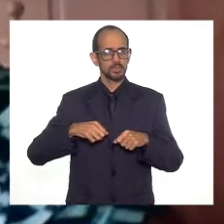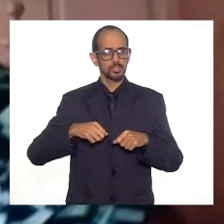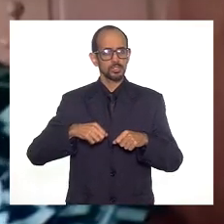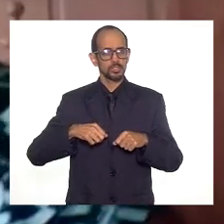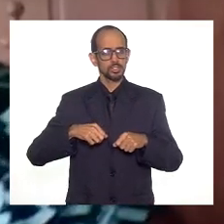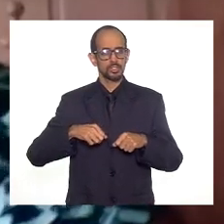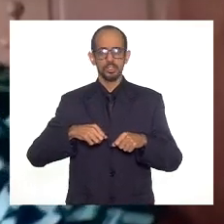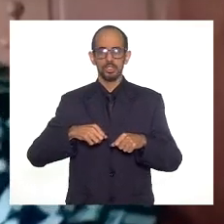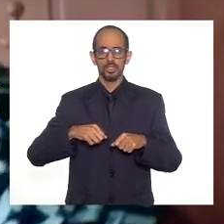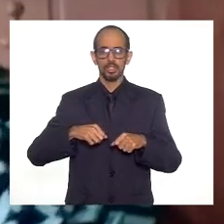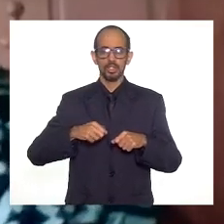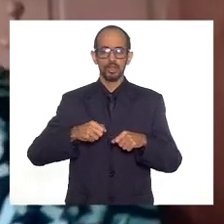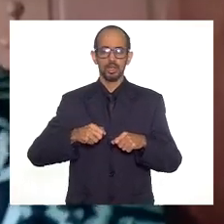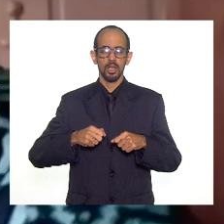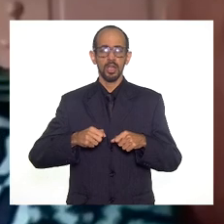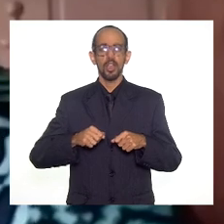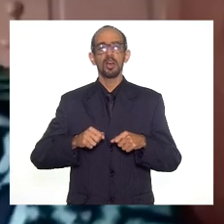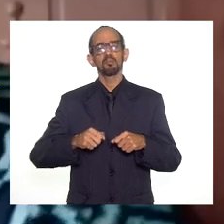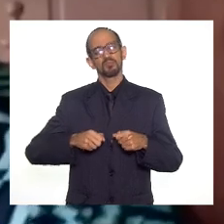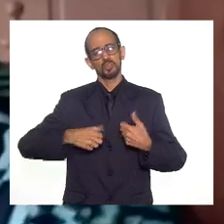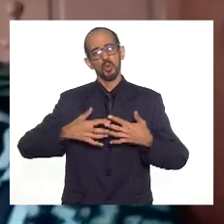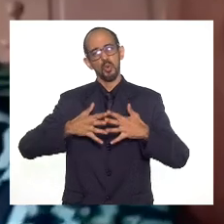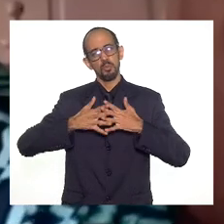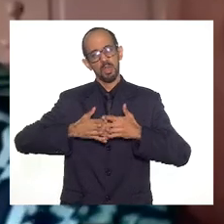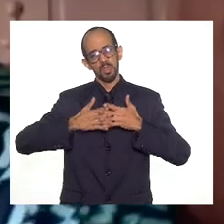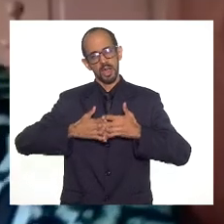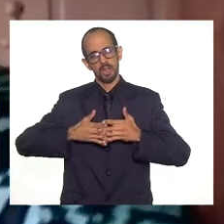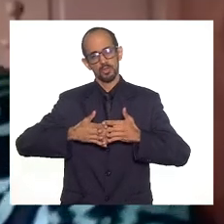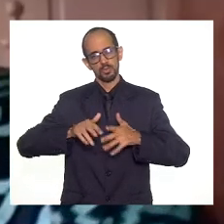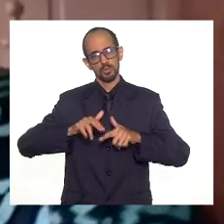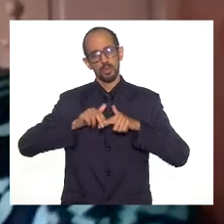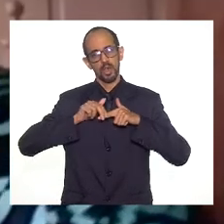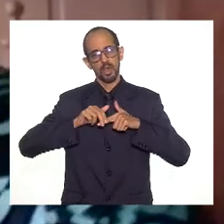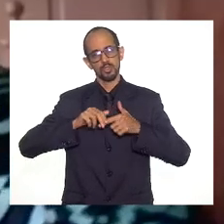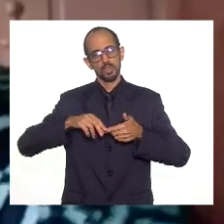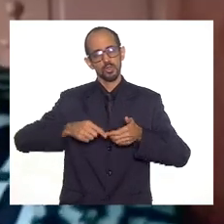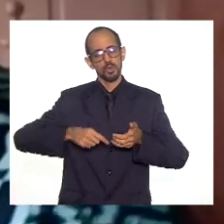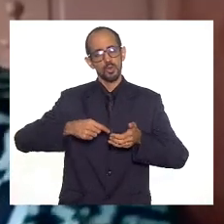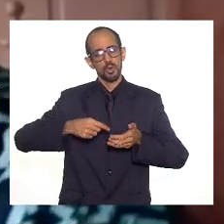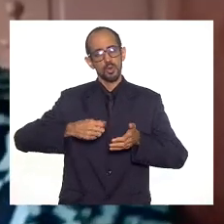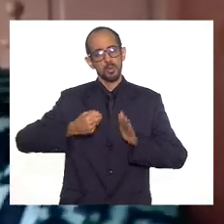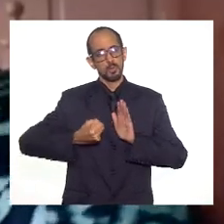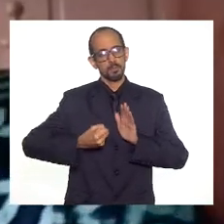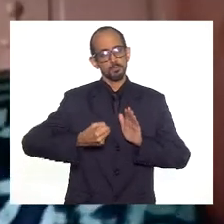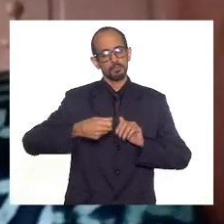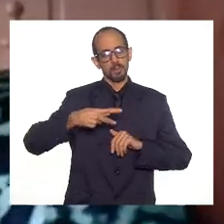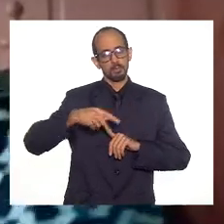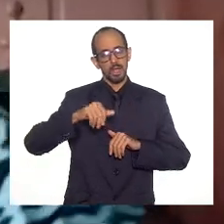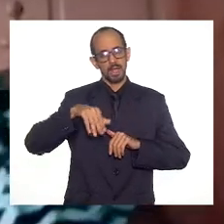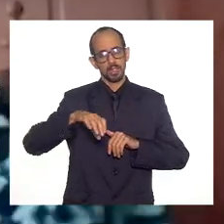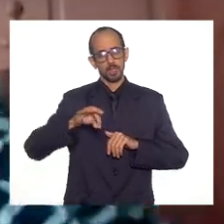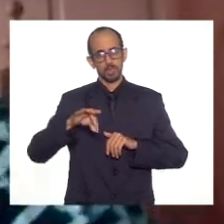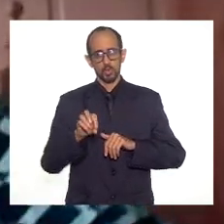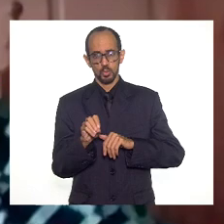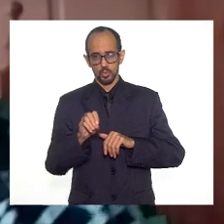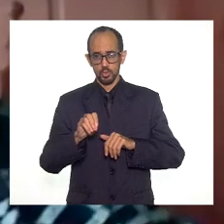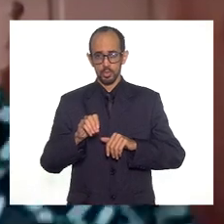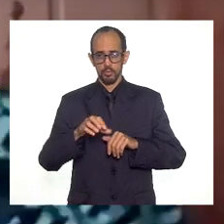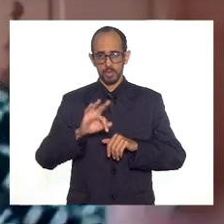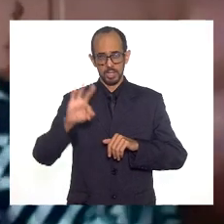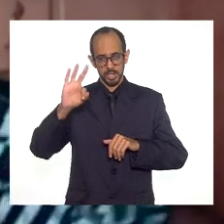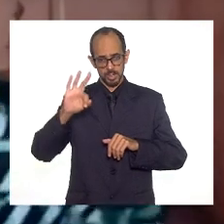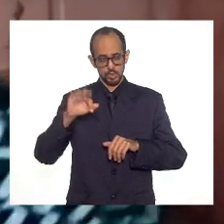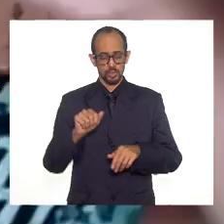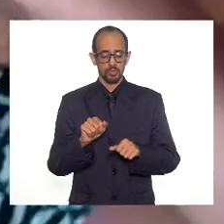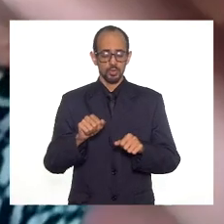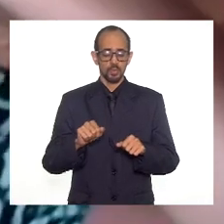tange ao pacto federativo. Então, ter uma PEC, né, que se propõe à construção de um fundo, disse aqui